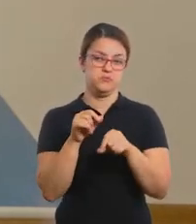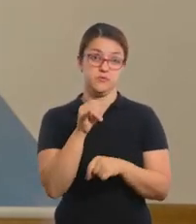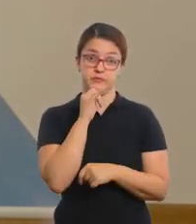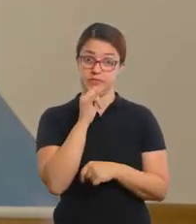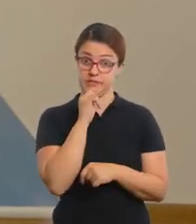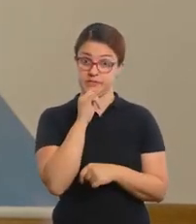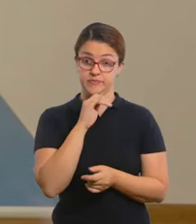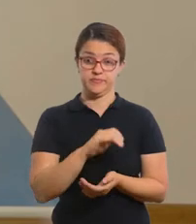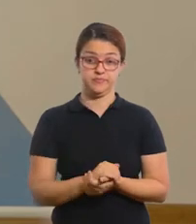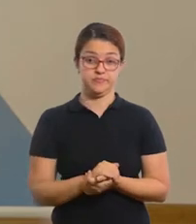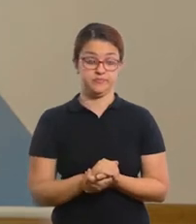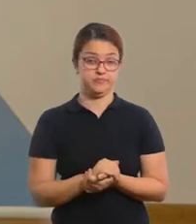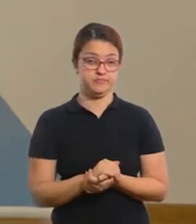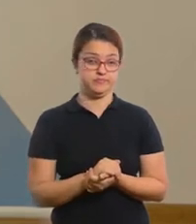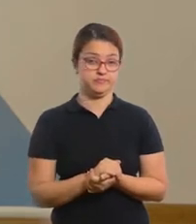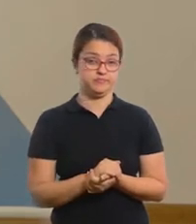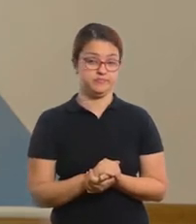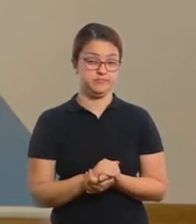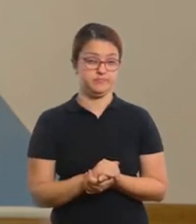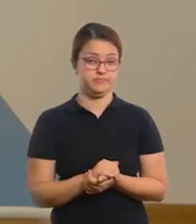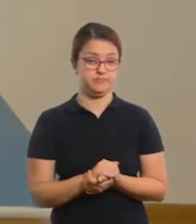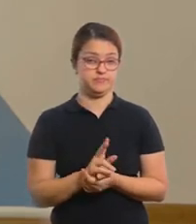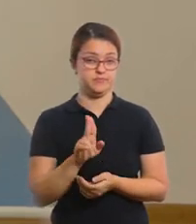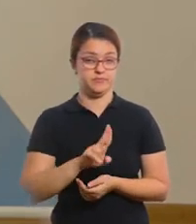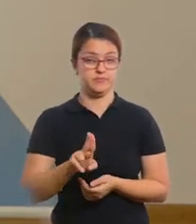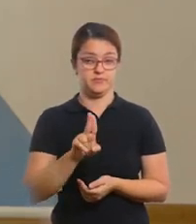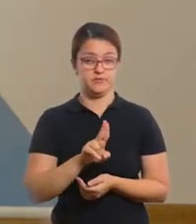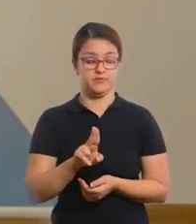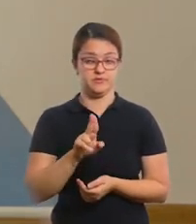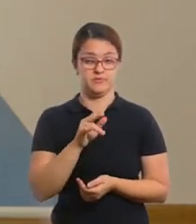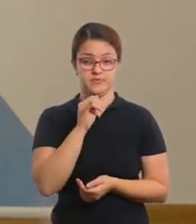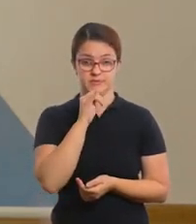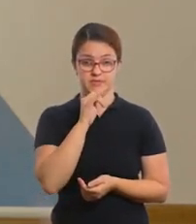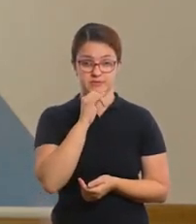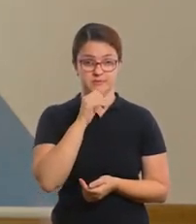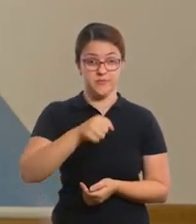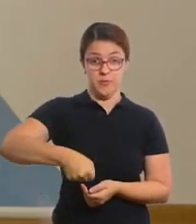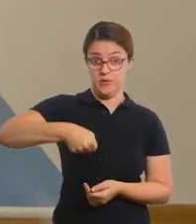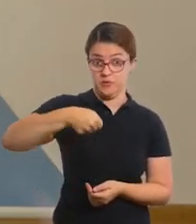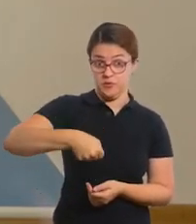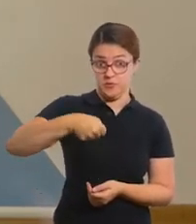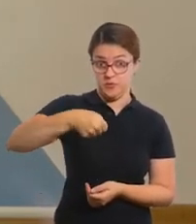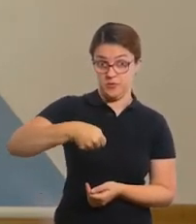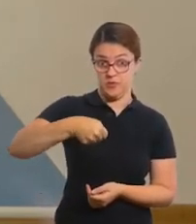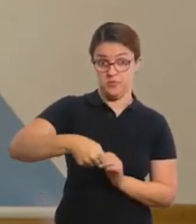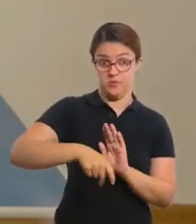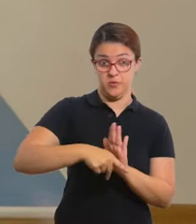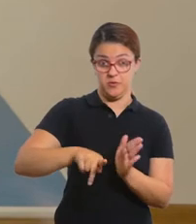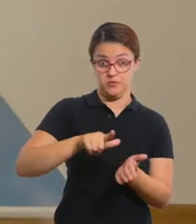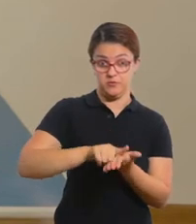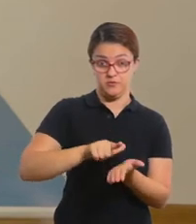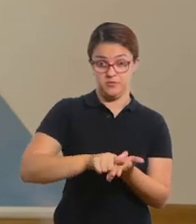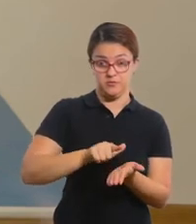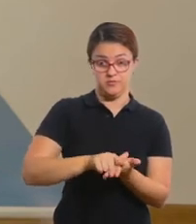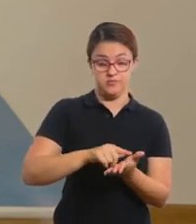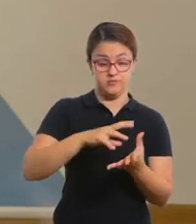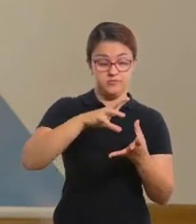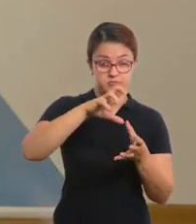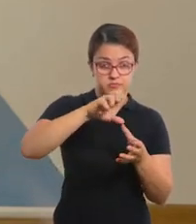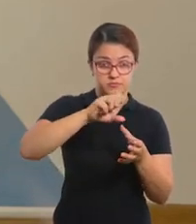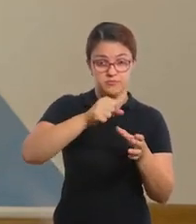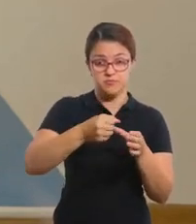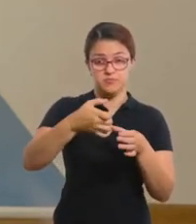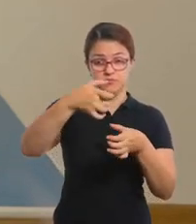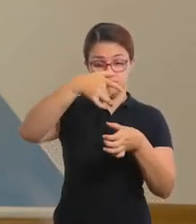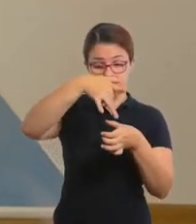é uma caixinha, uma... Aqui, por exemplo, é uma sacolinha de papel, né? Você faz a